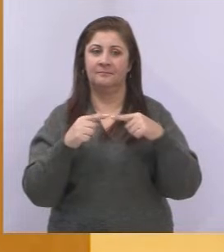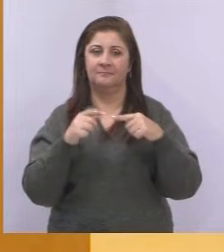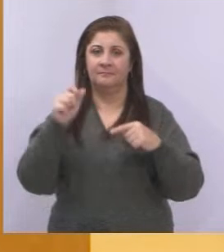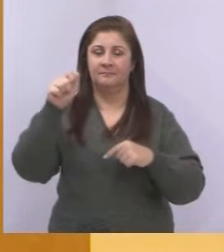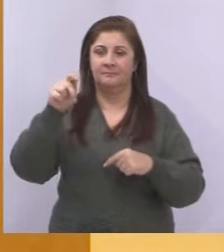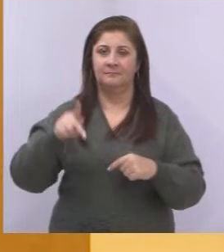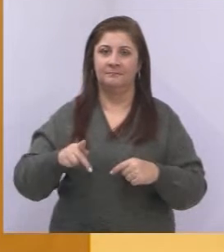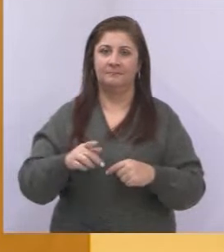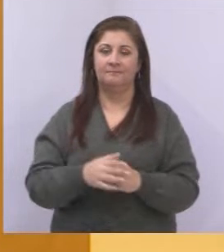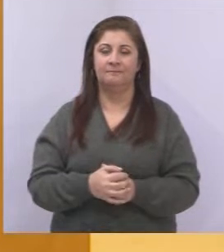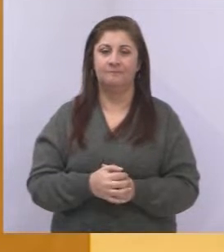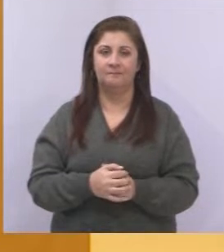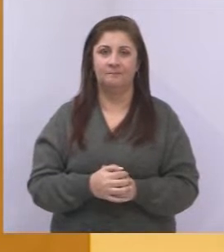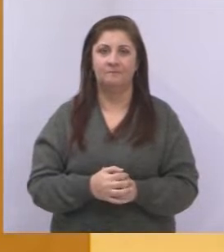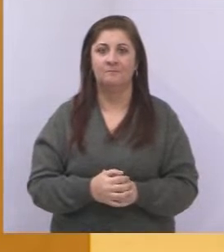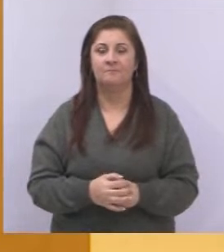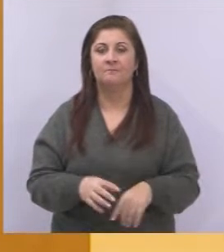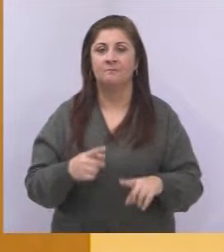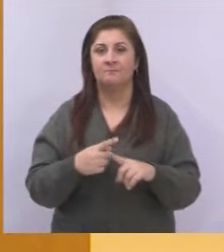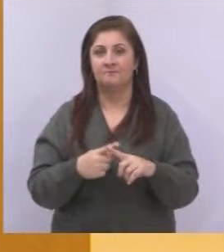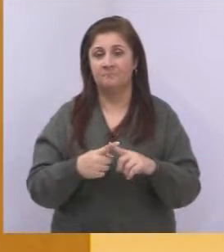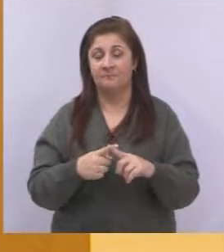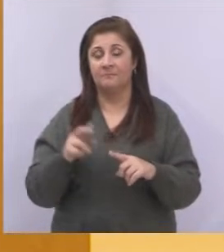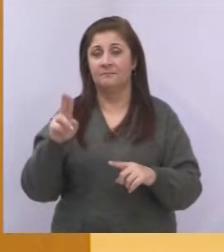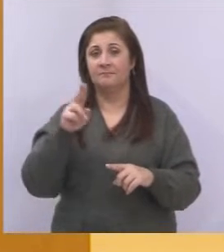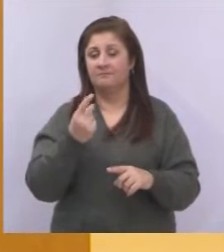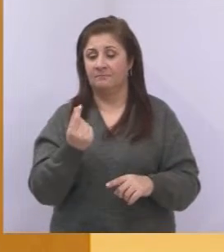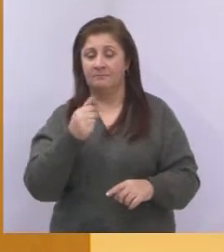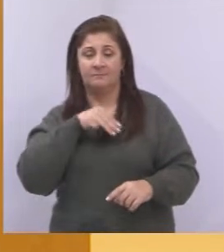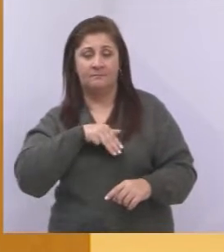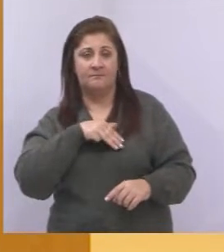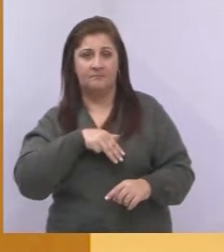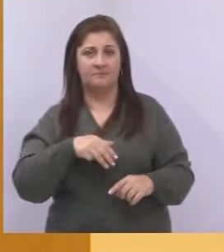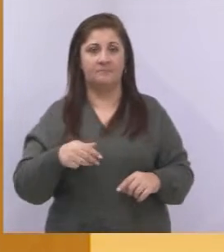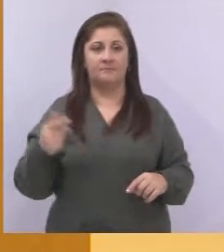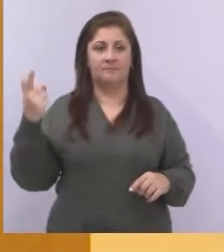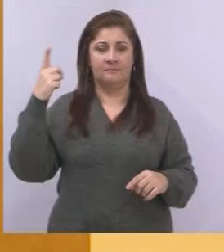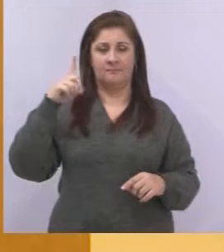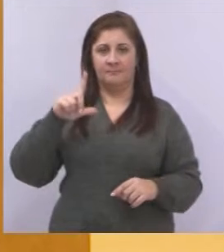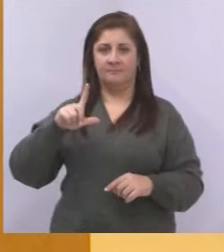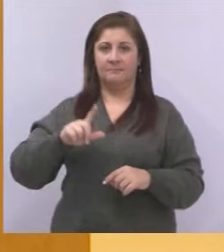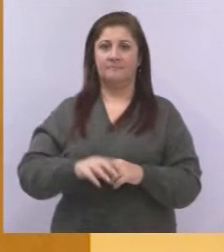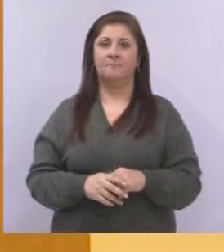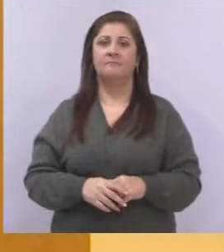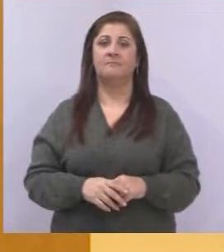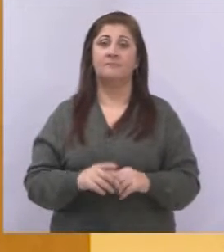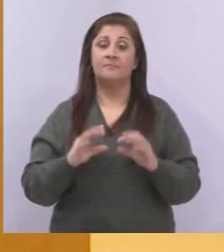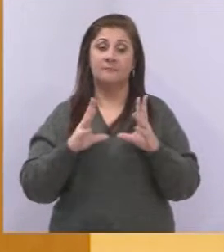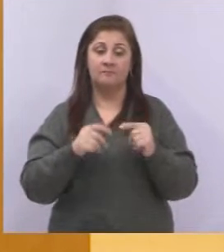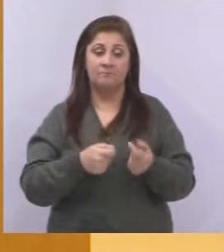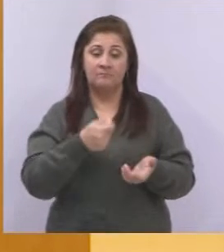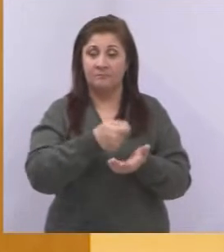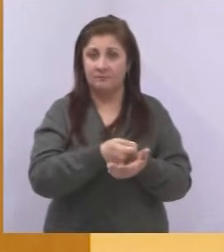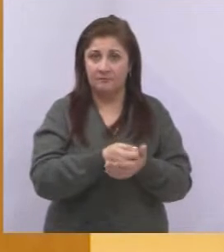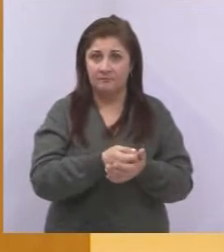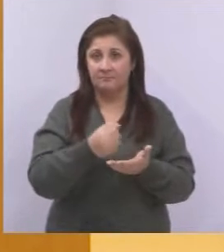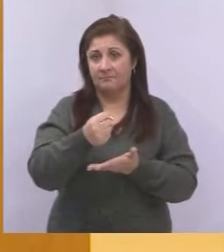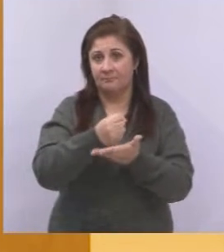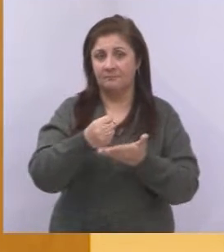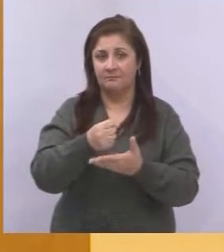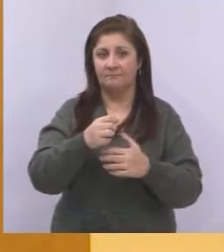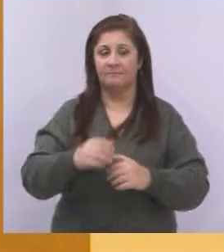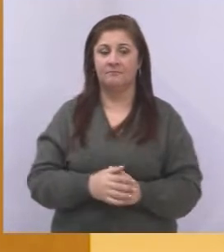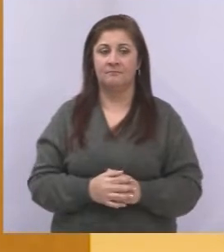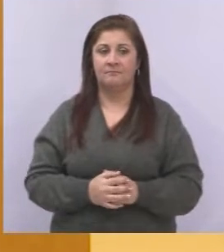previdenciário, porque é através do seu benefício previdenciário que ele vai fazer com que as suas despesas mais básicas